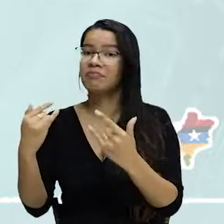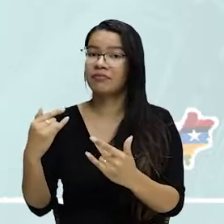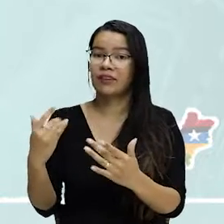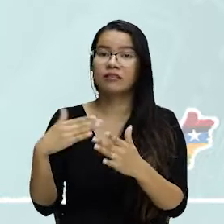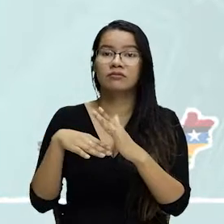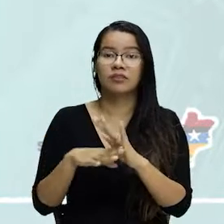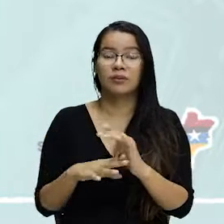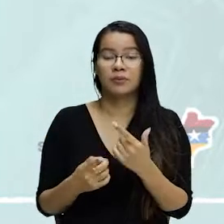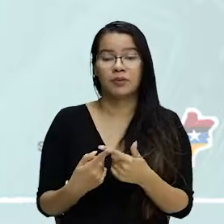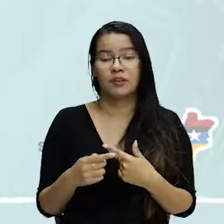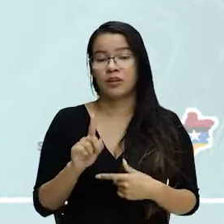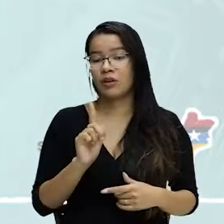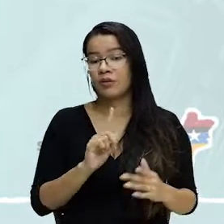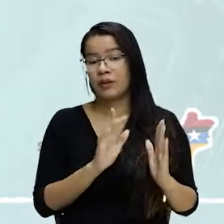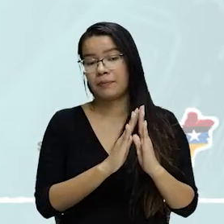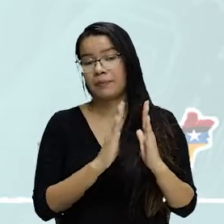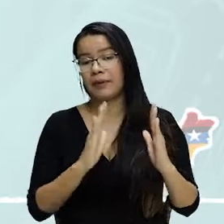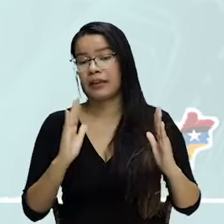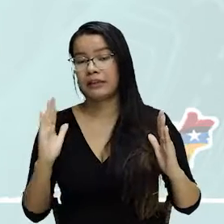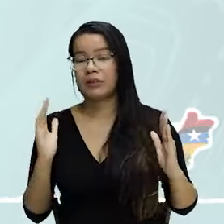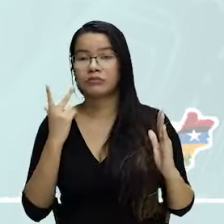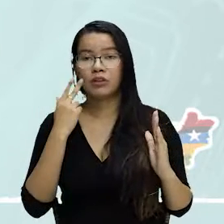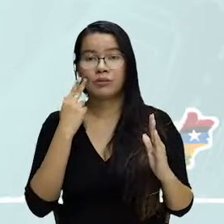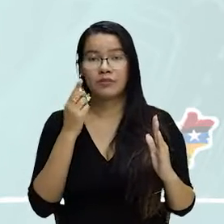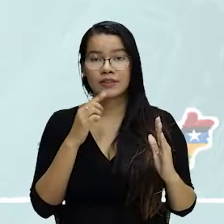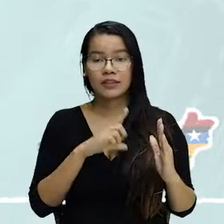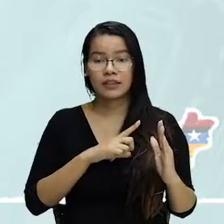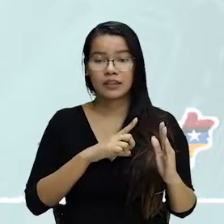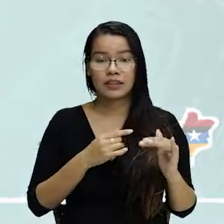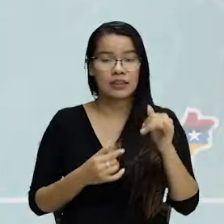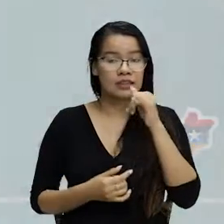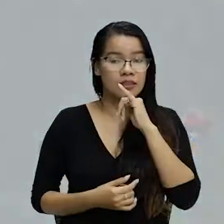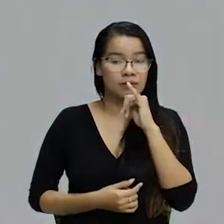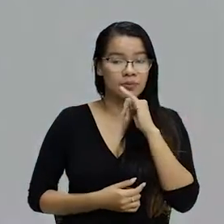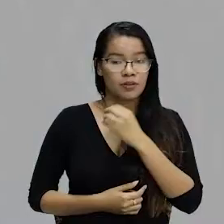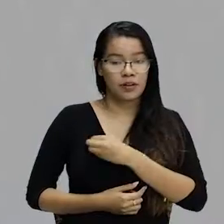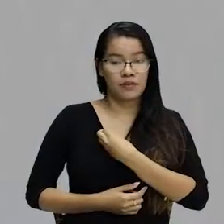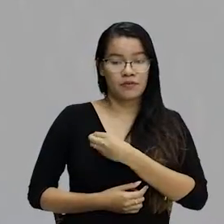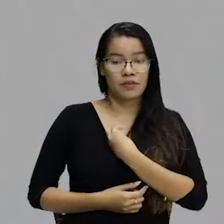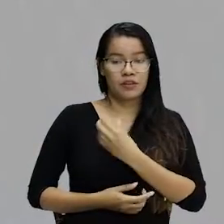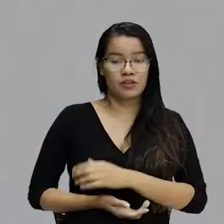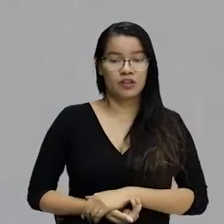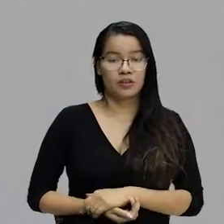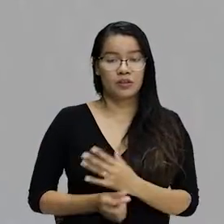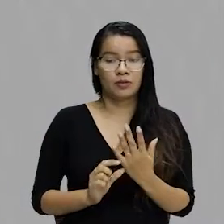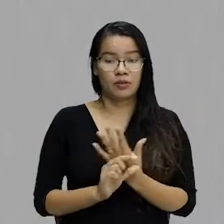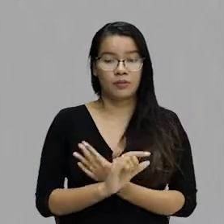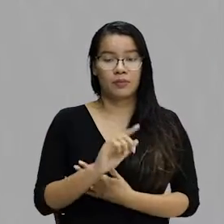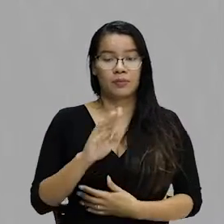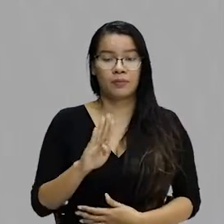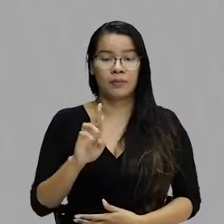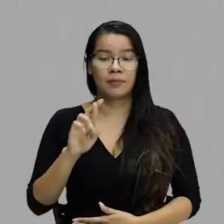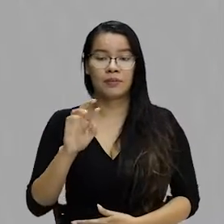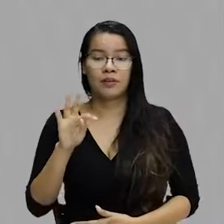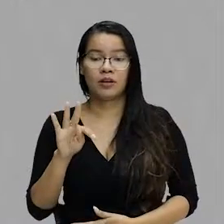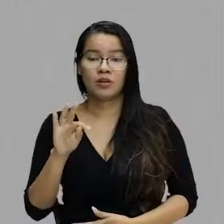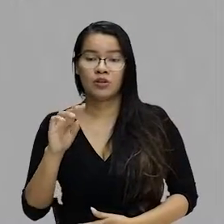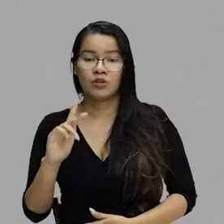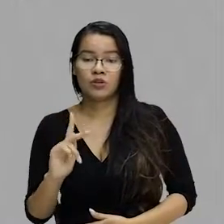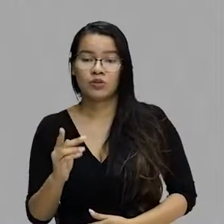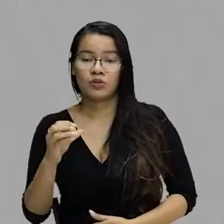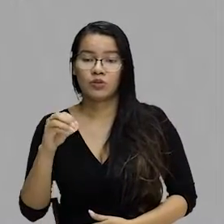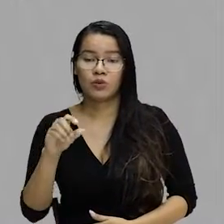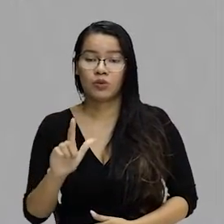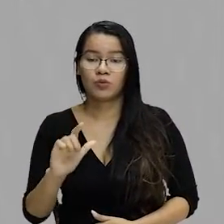não é o padrão tradicional que você tem. A Vida de Galileu, de Bertolt Brecht. Brecht é realista, né, e ele trabalha com teatro